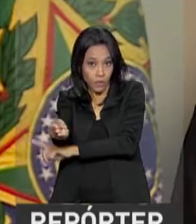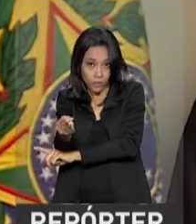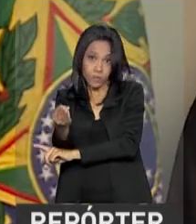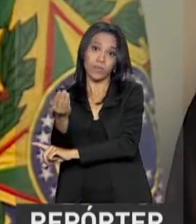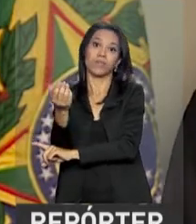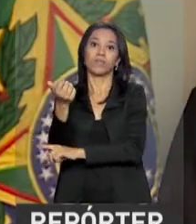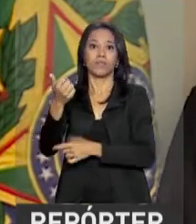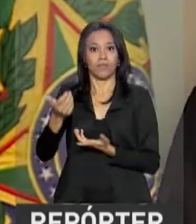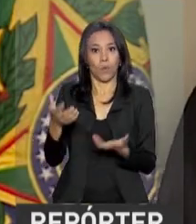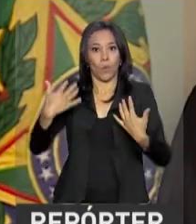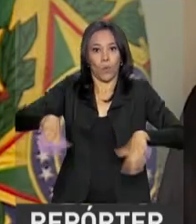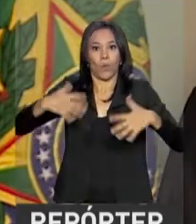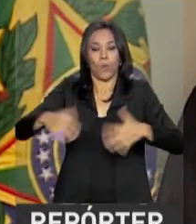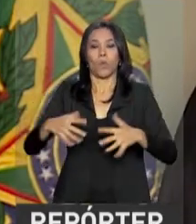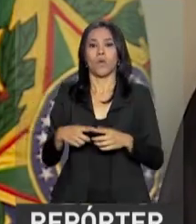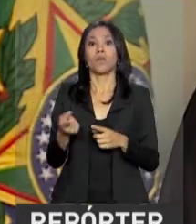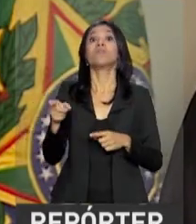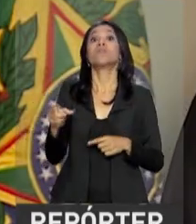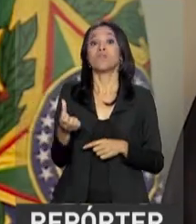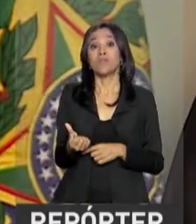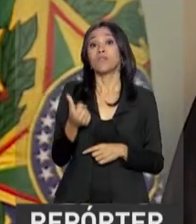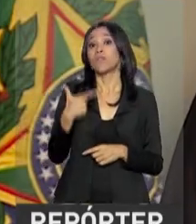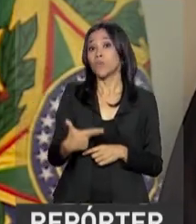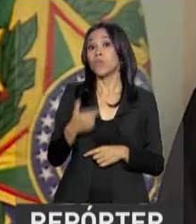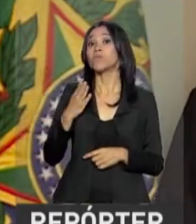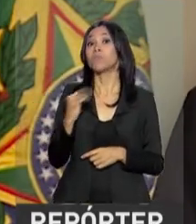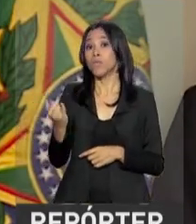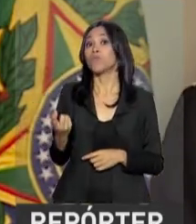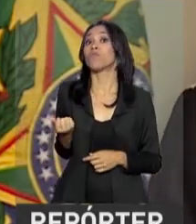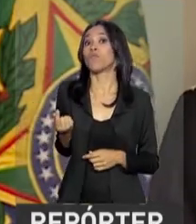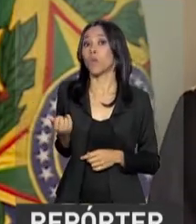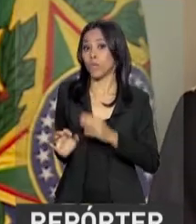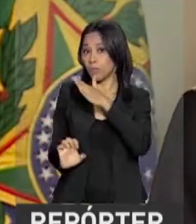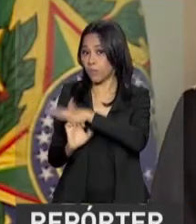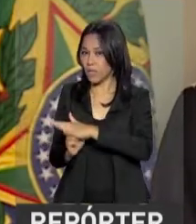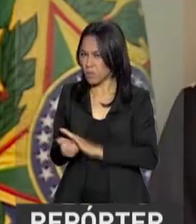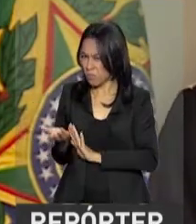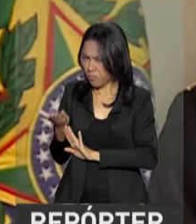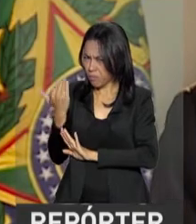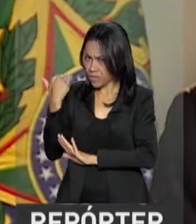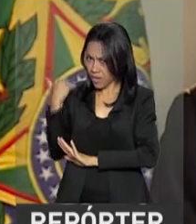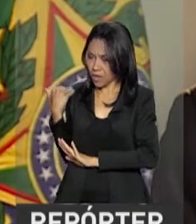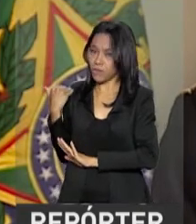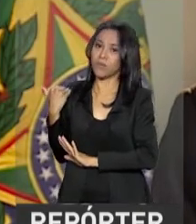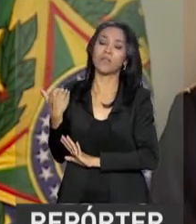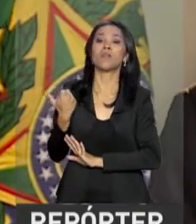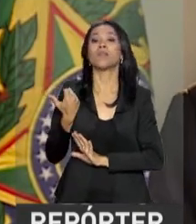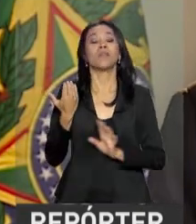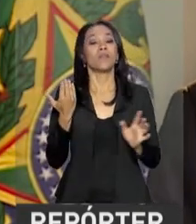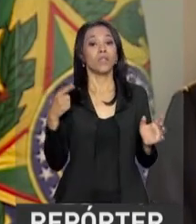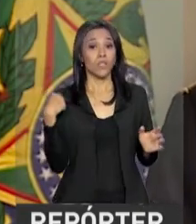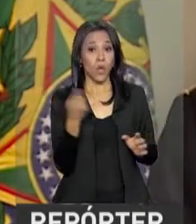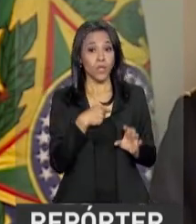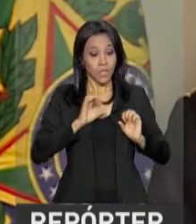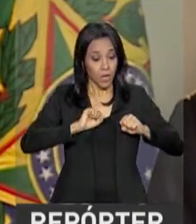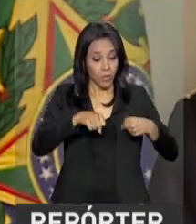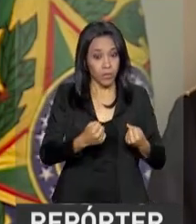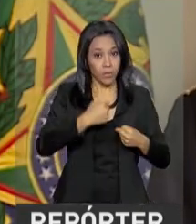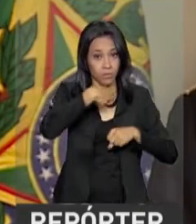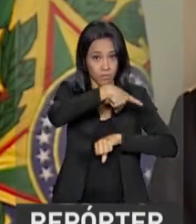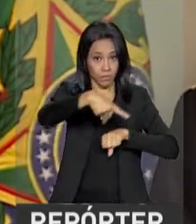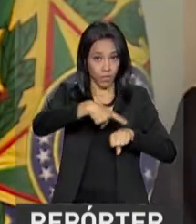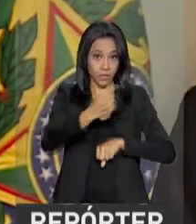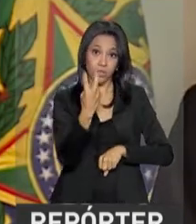a empresa chegou a valer 62 bilhões num passado recente assim como recuperamos o brasil em dois anos